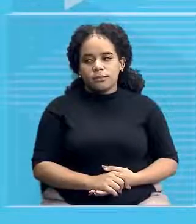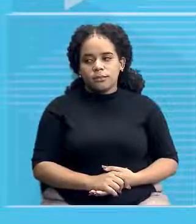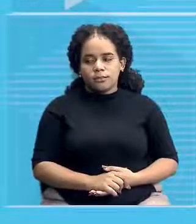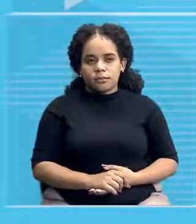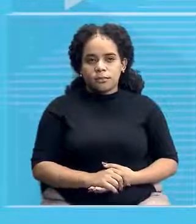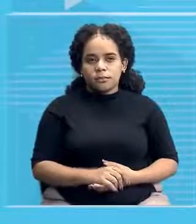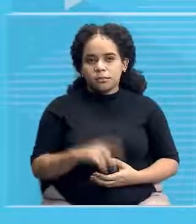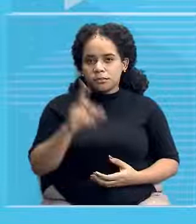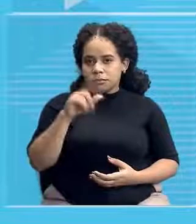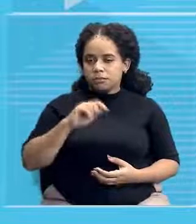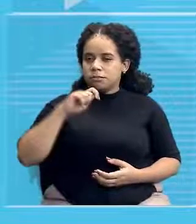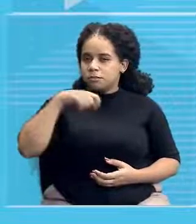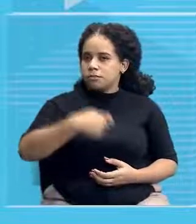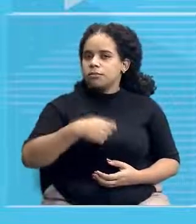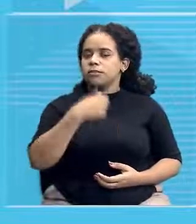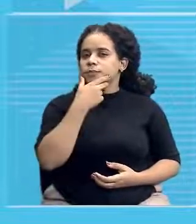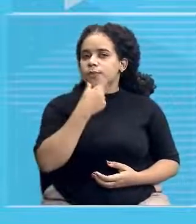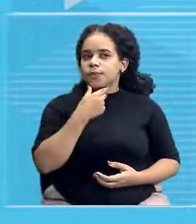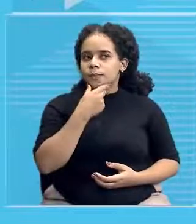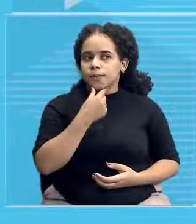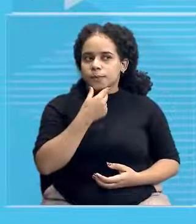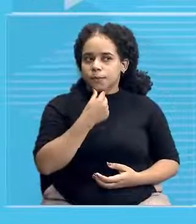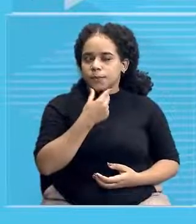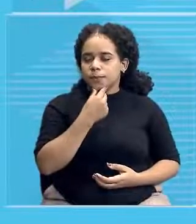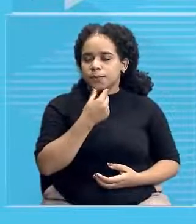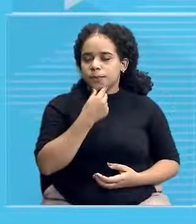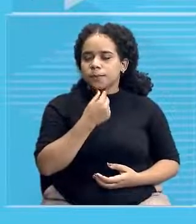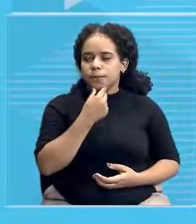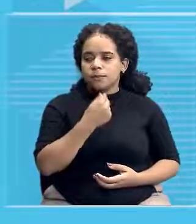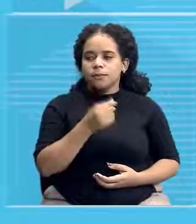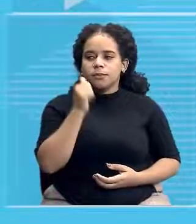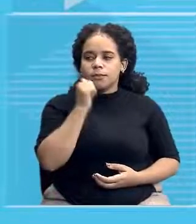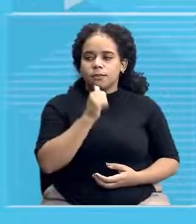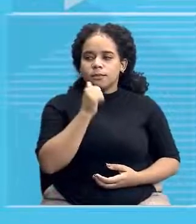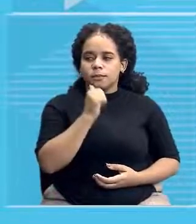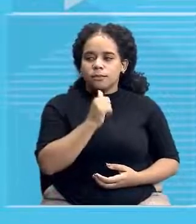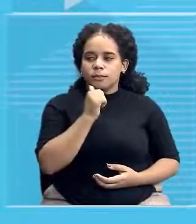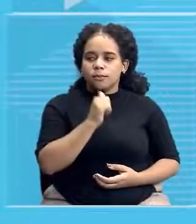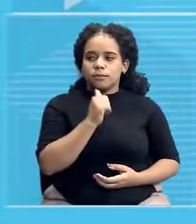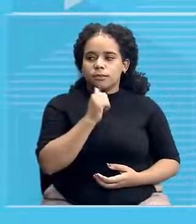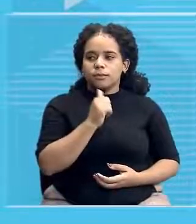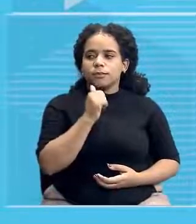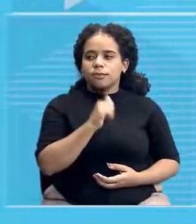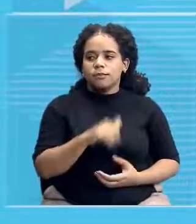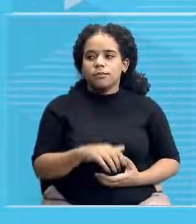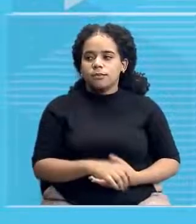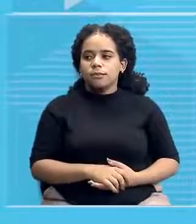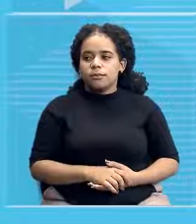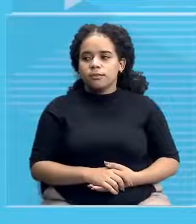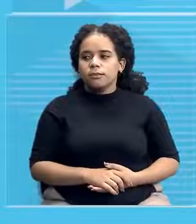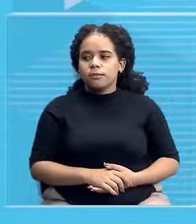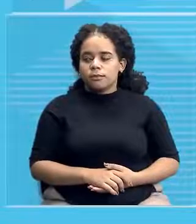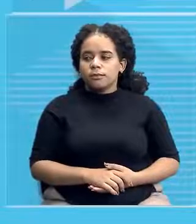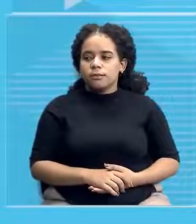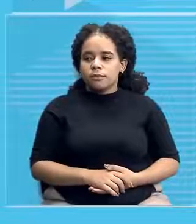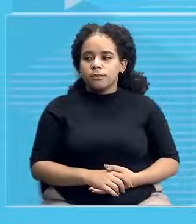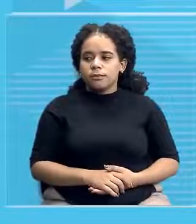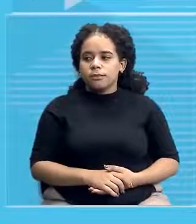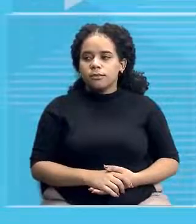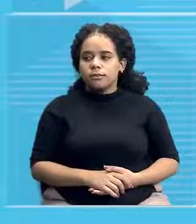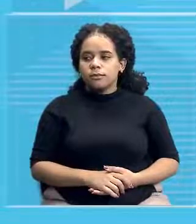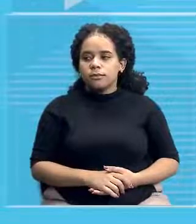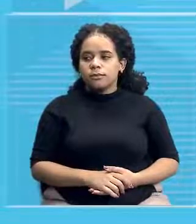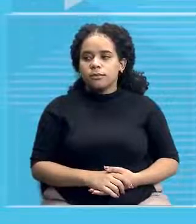Ser menino ou ser menina, isso é